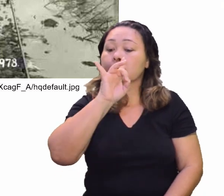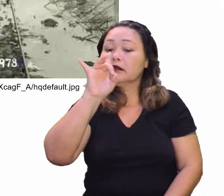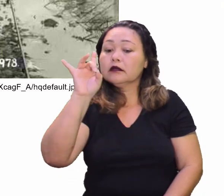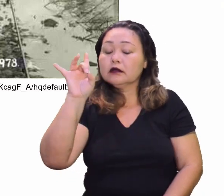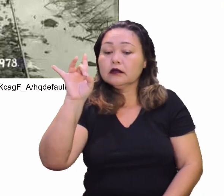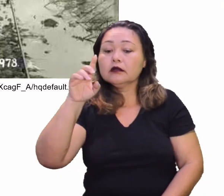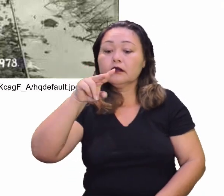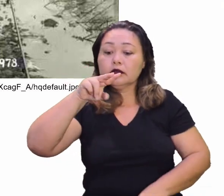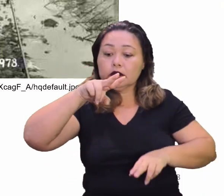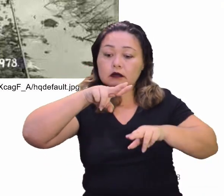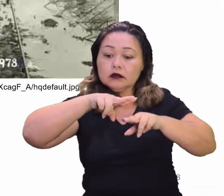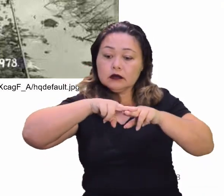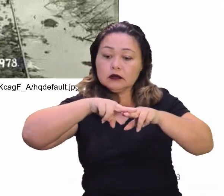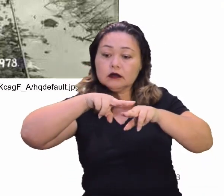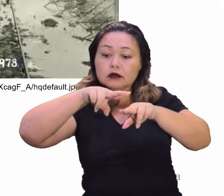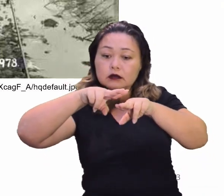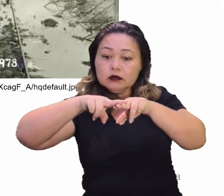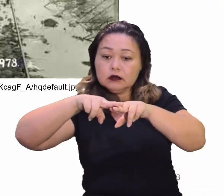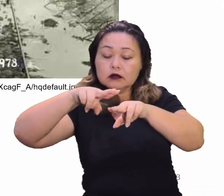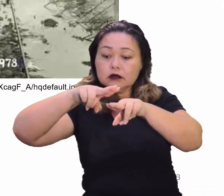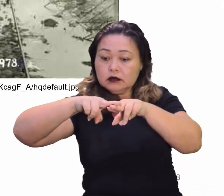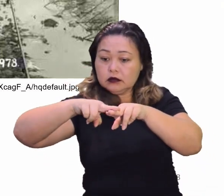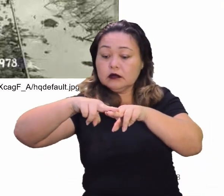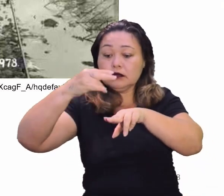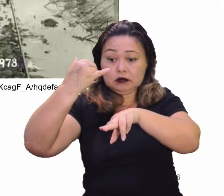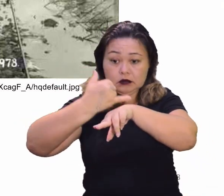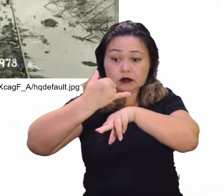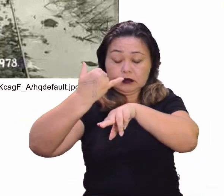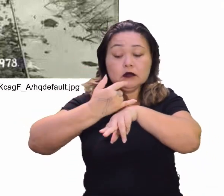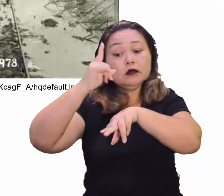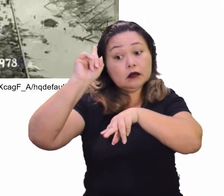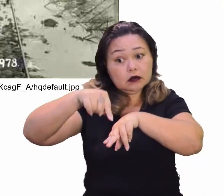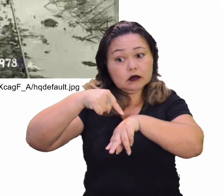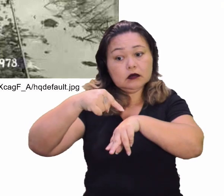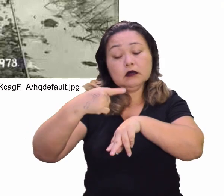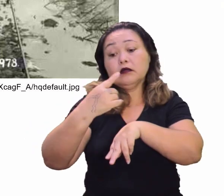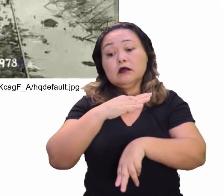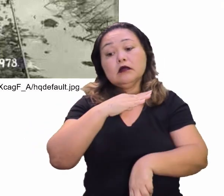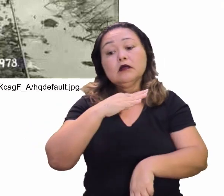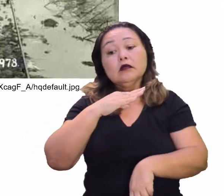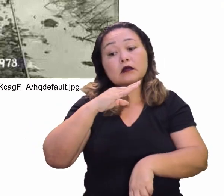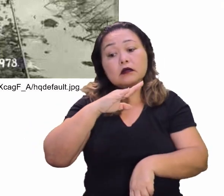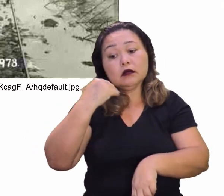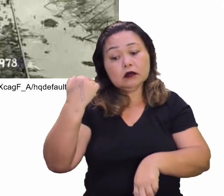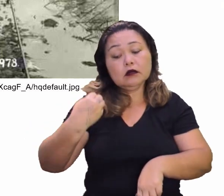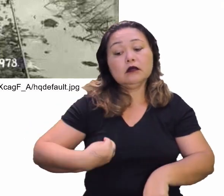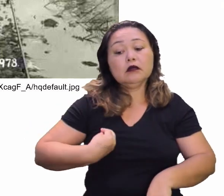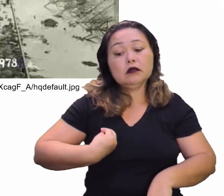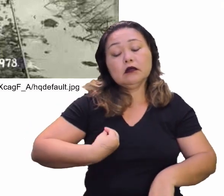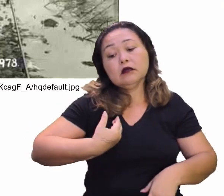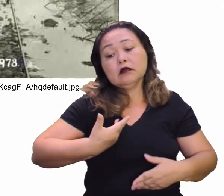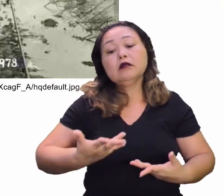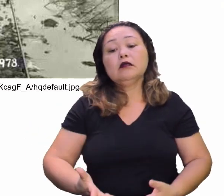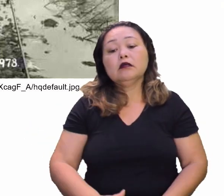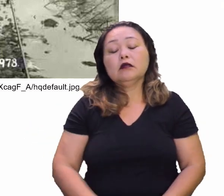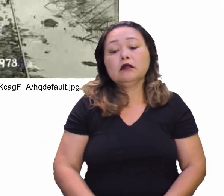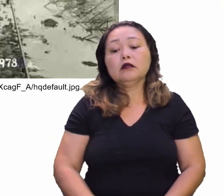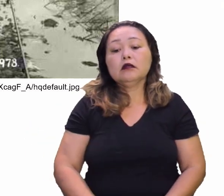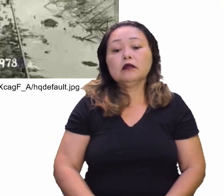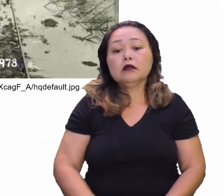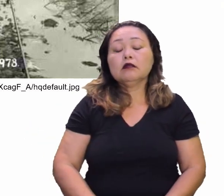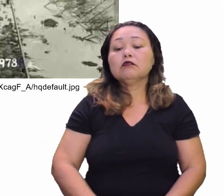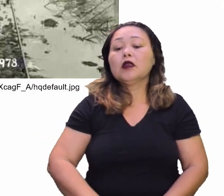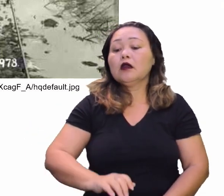um dormente é uma vida, Rogério. Isso mesmo. Já ouviu falar nisso? Já ouvi falar. Então, realmente, foi